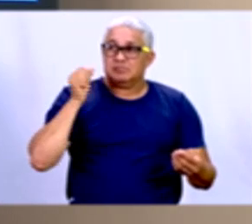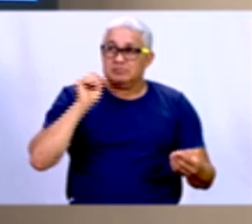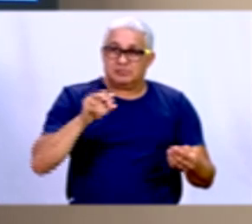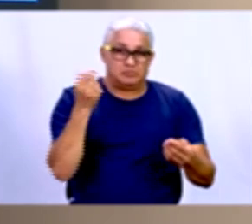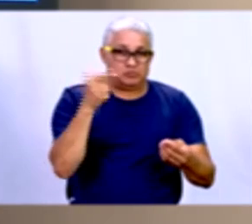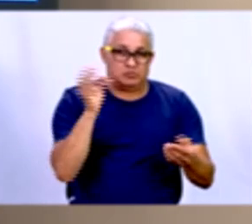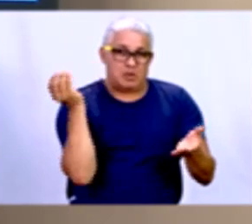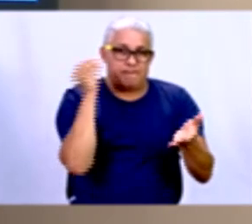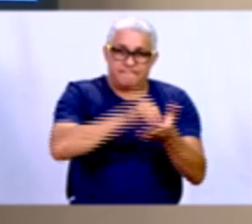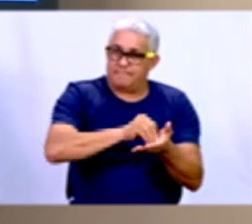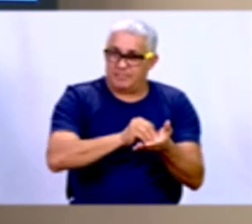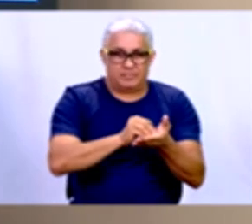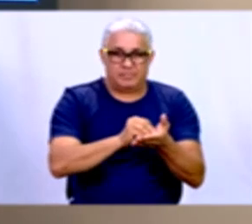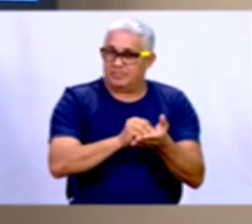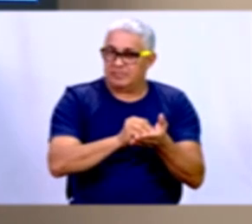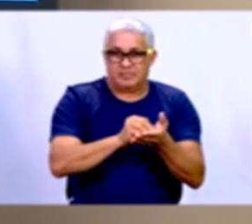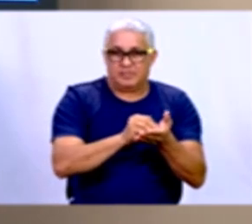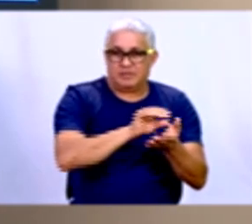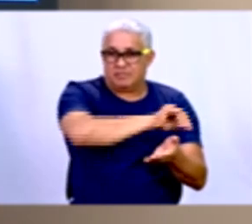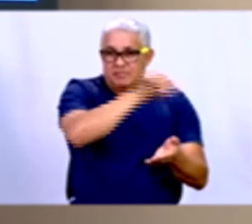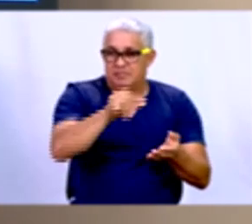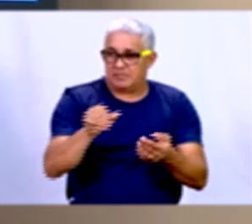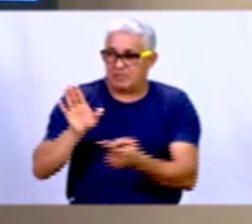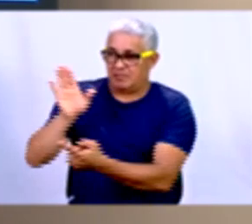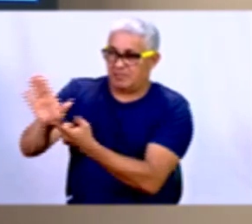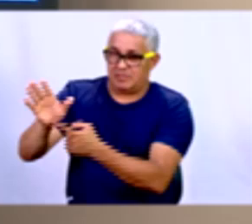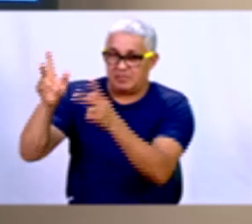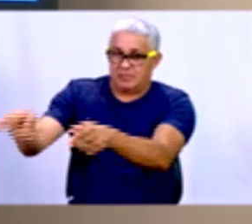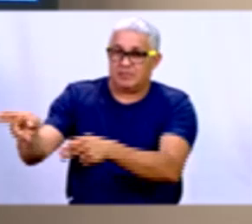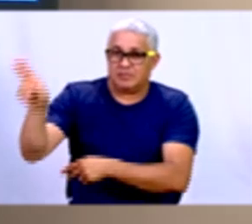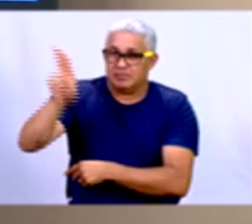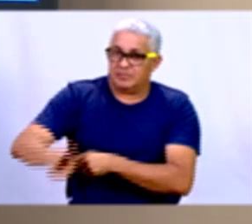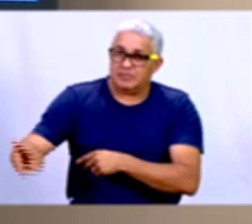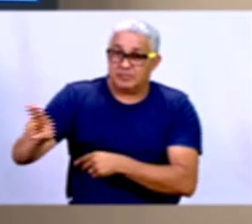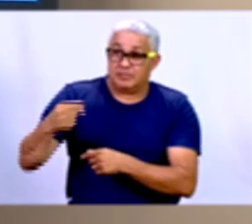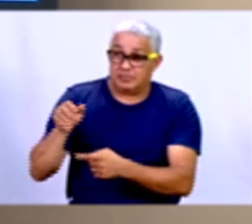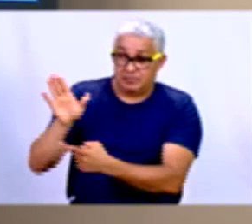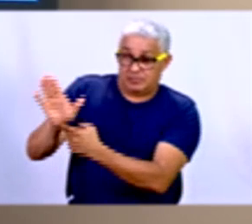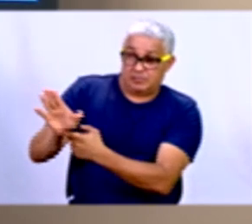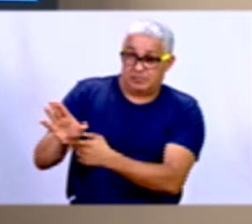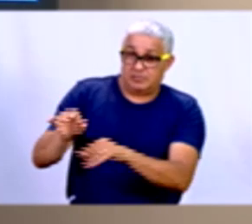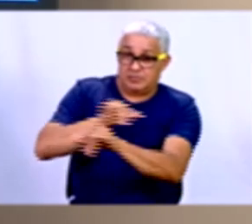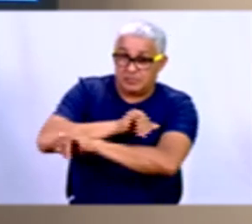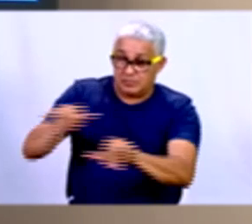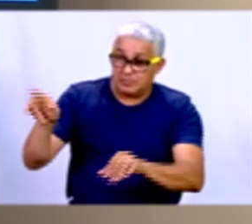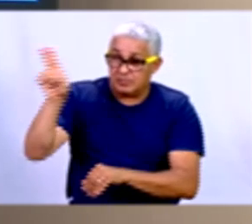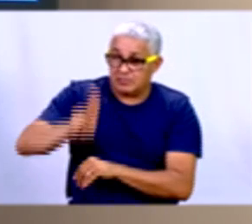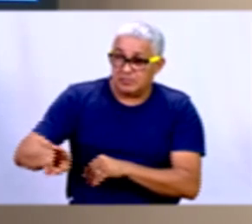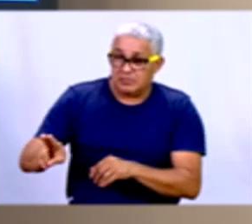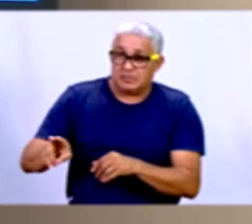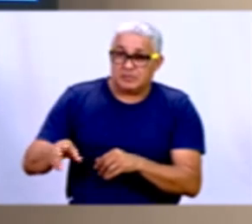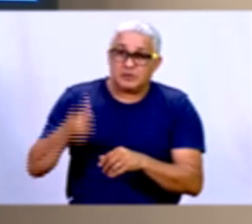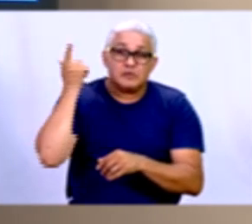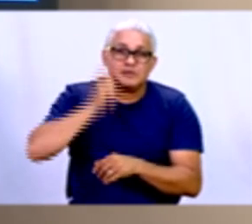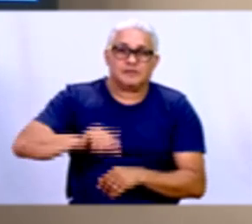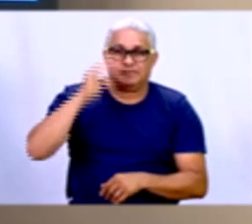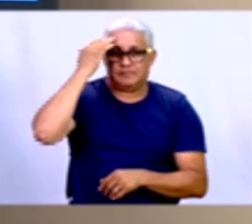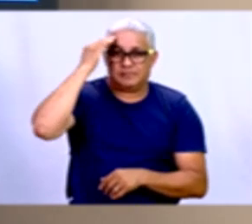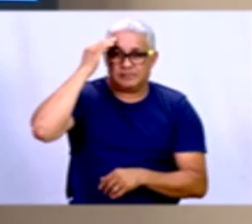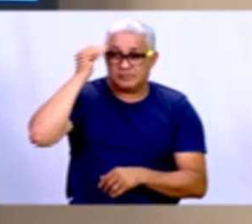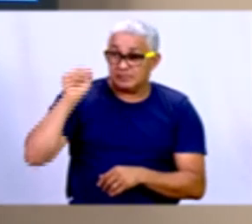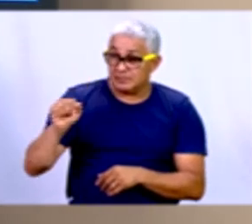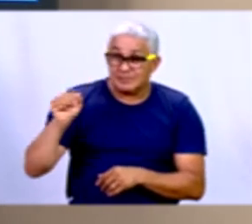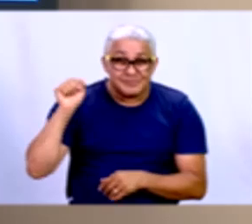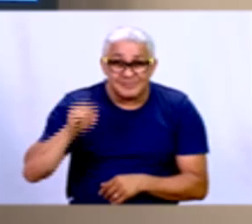ser a mesma que vai aparecer para o usuário. Eu tenho que mostrar uma informação para o usuário que ele consiga entender. Se o meu usuário